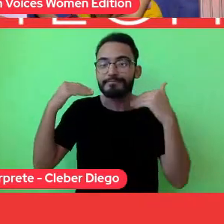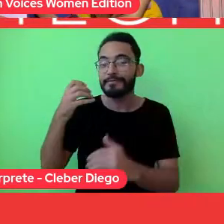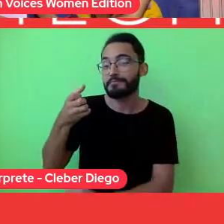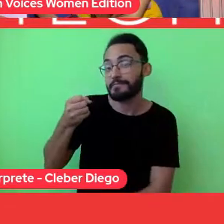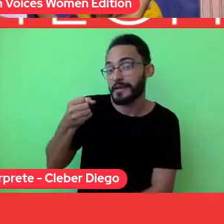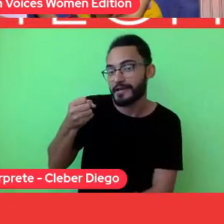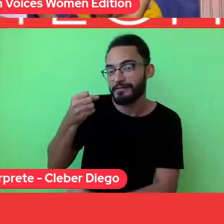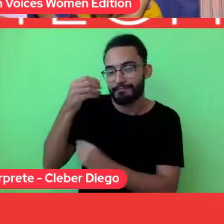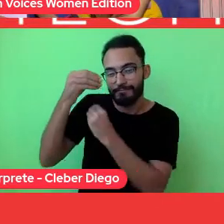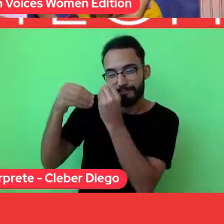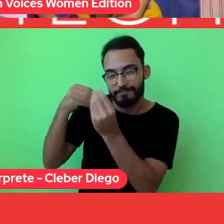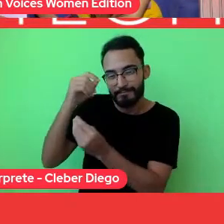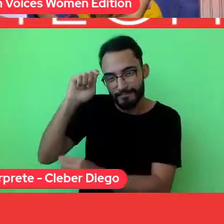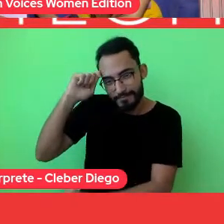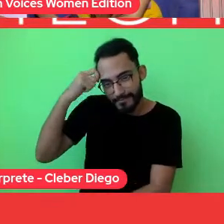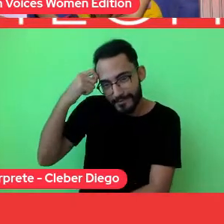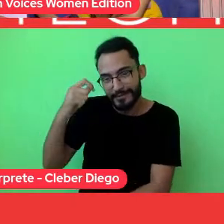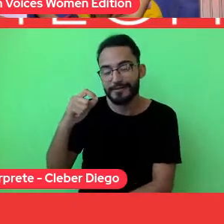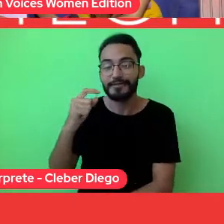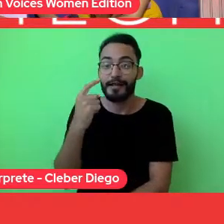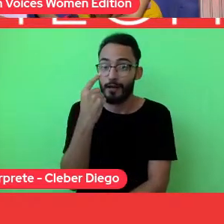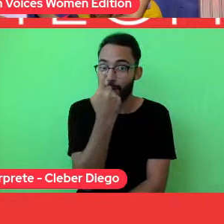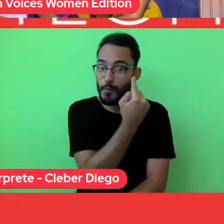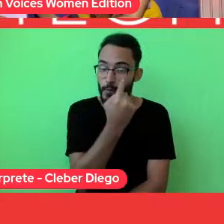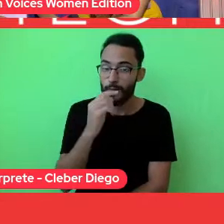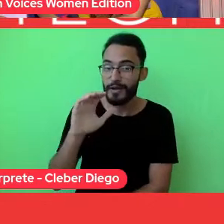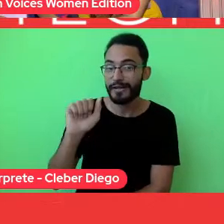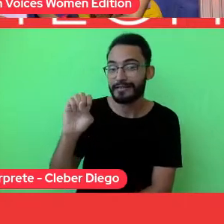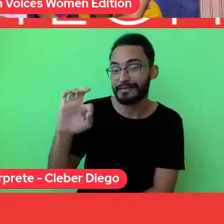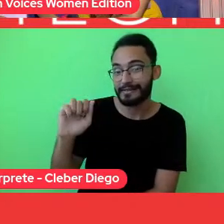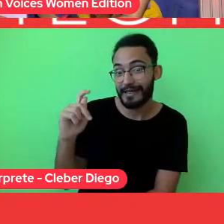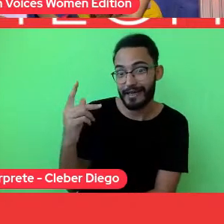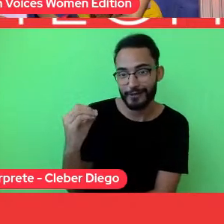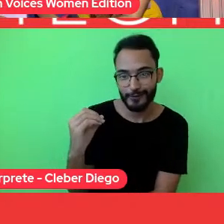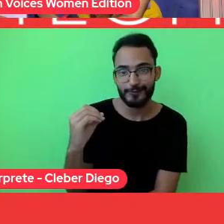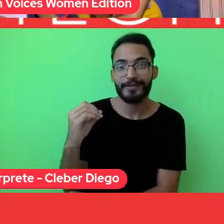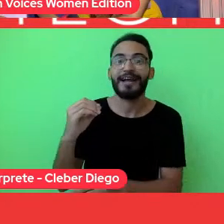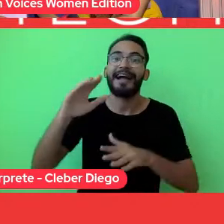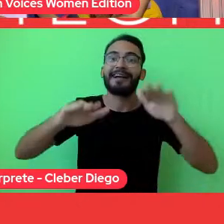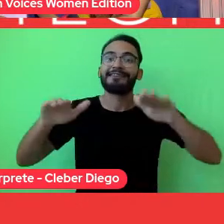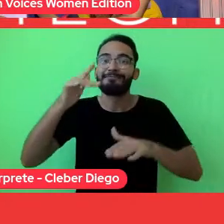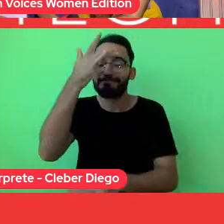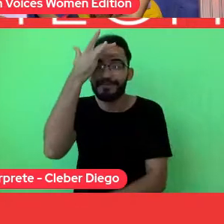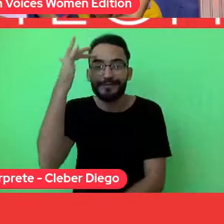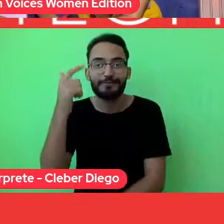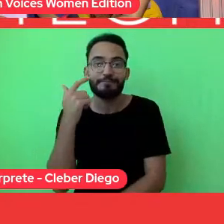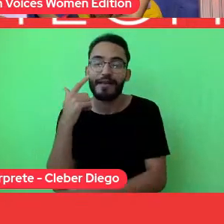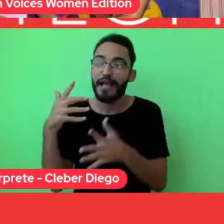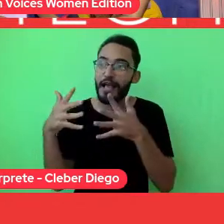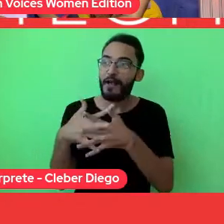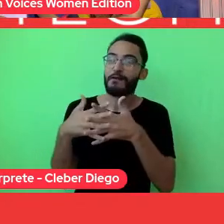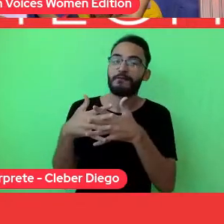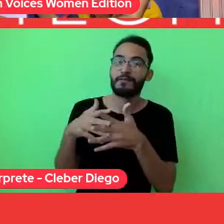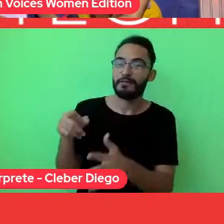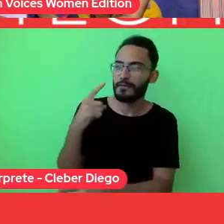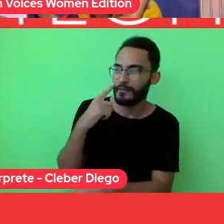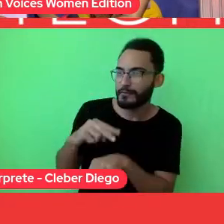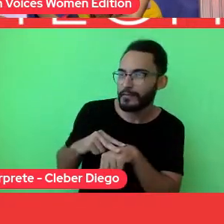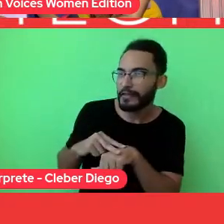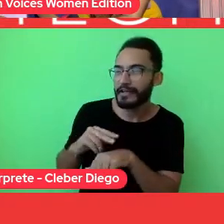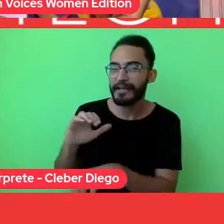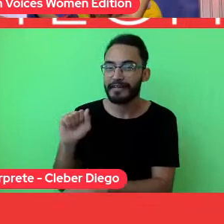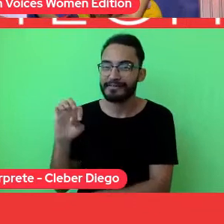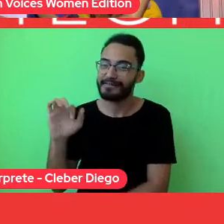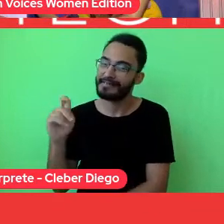verdes acastanhados, igual a Sil. Muitas vezes as pessoas nos confundem, acho que por conta disso, né? Eu estou usando